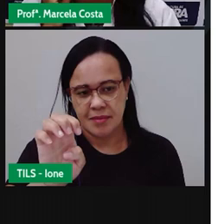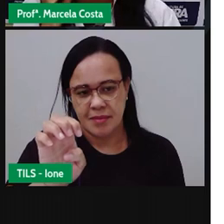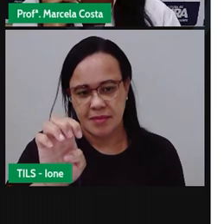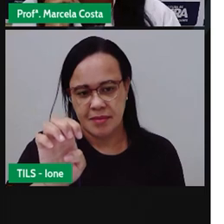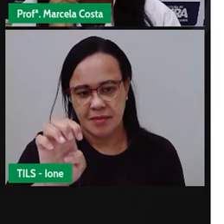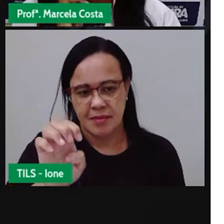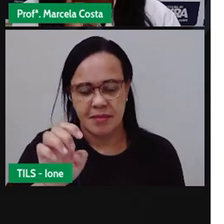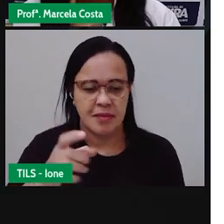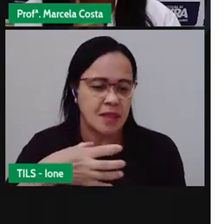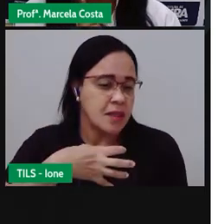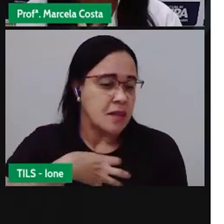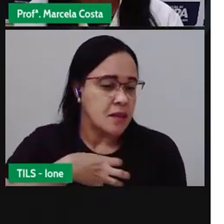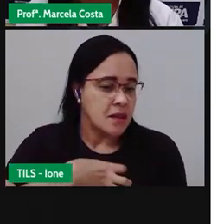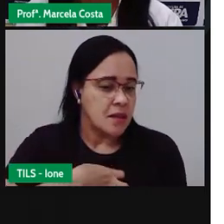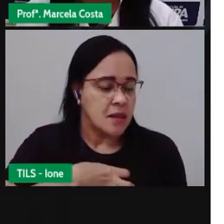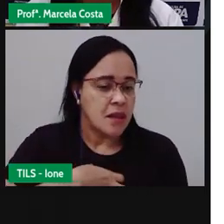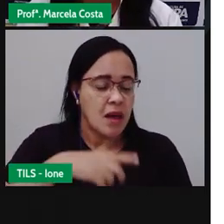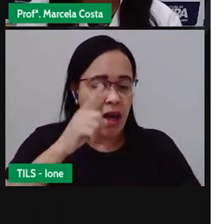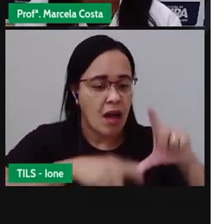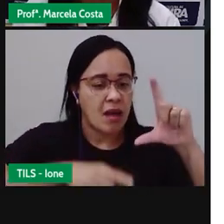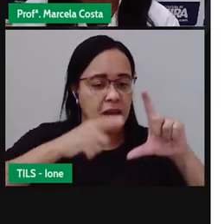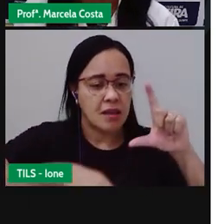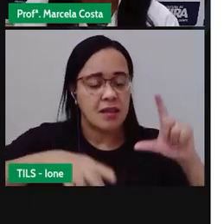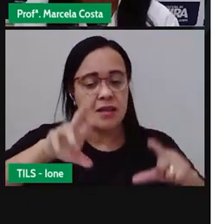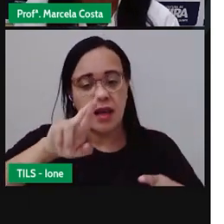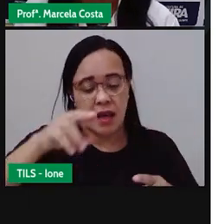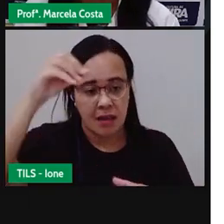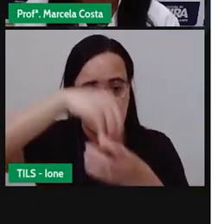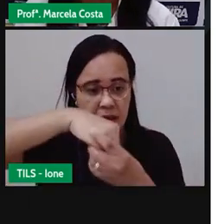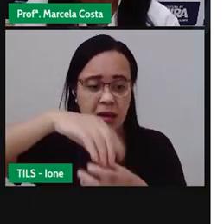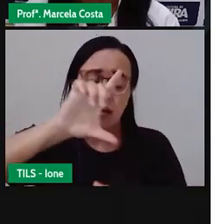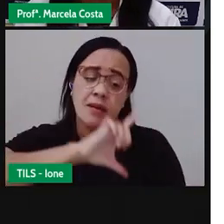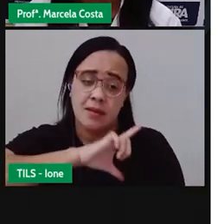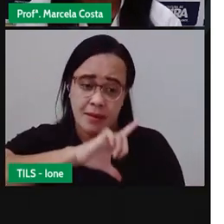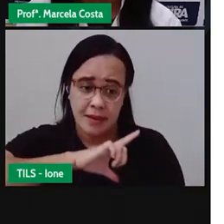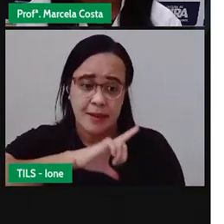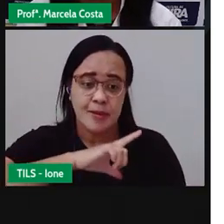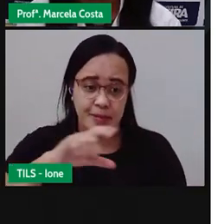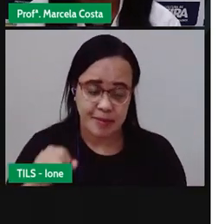olha o som da letra g aí nessa sílaba